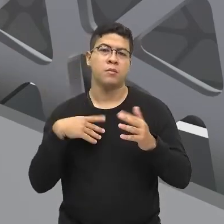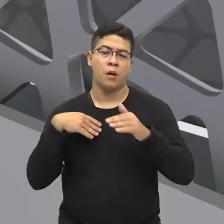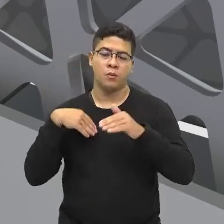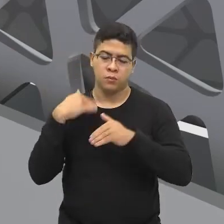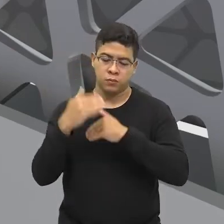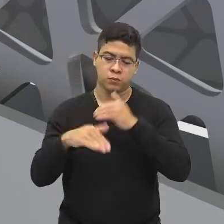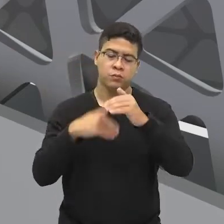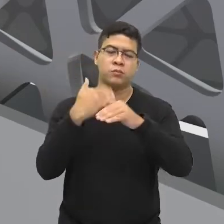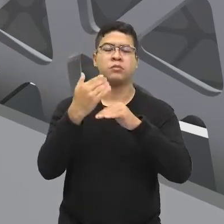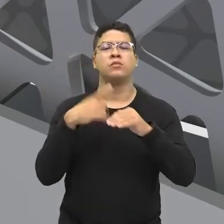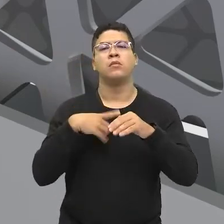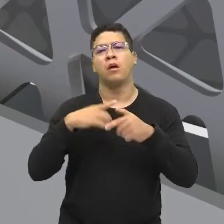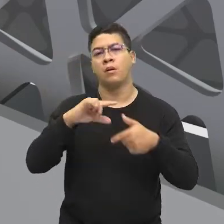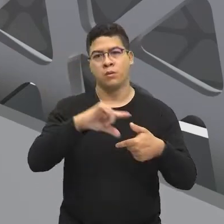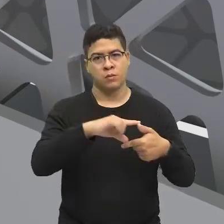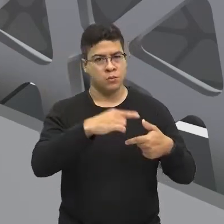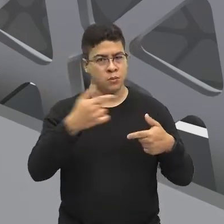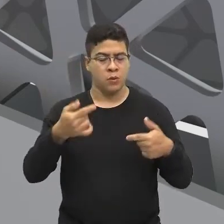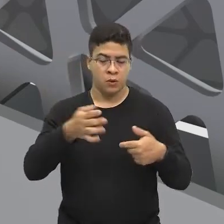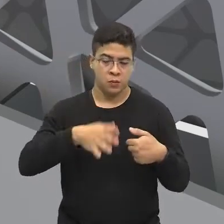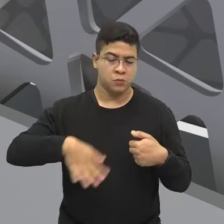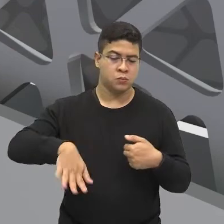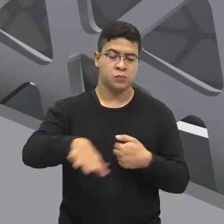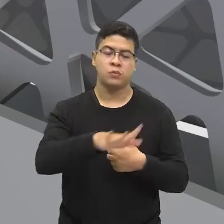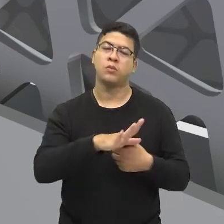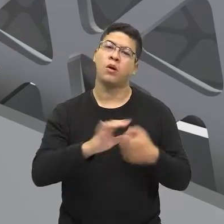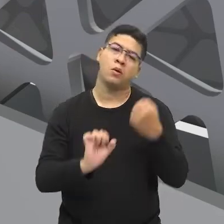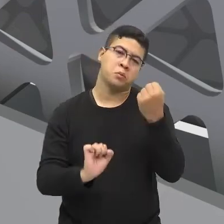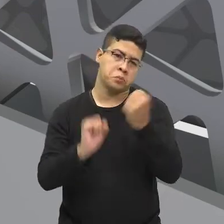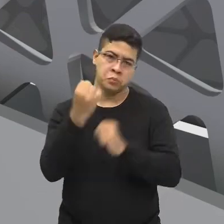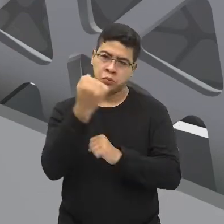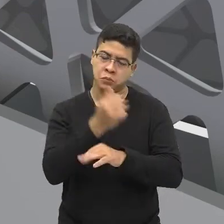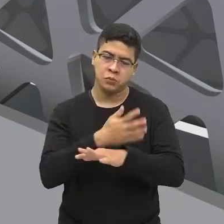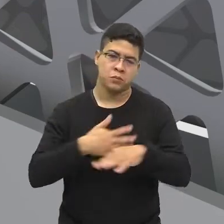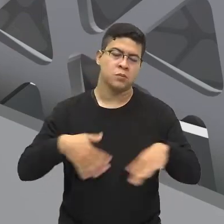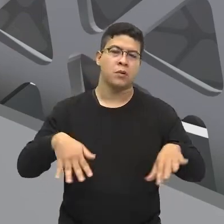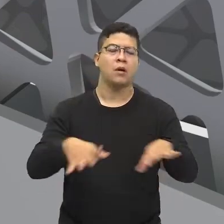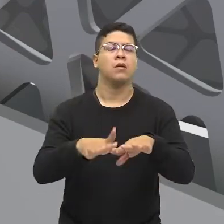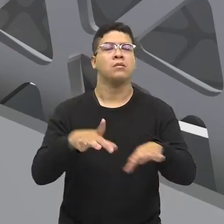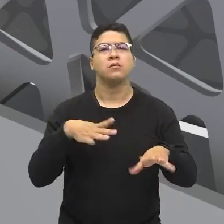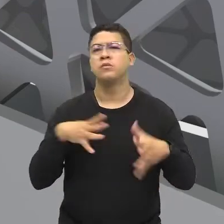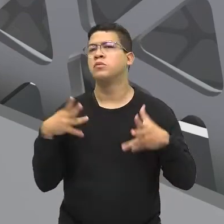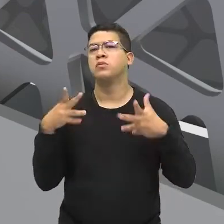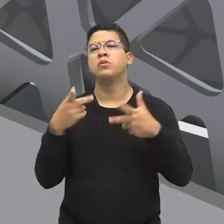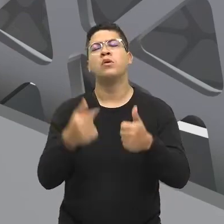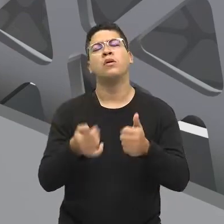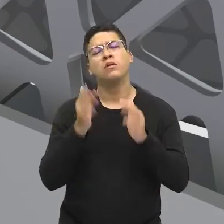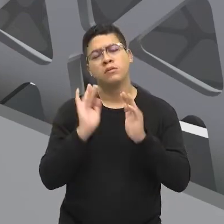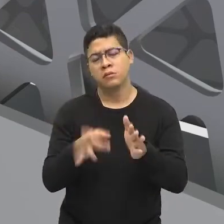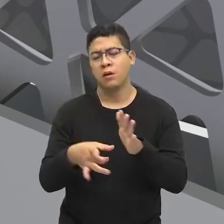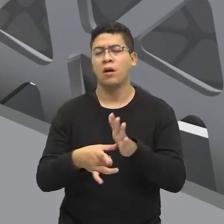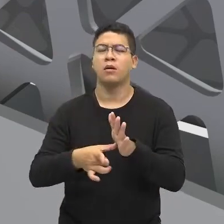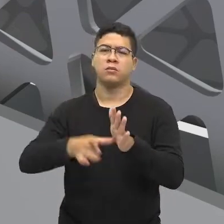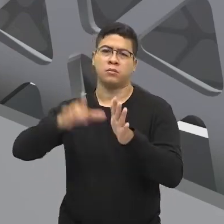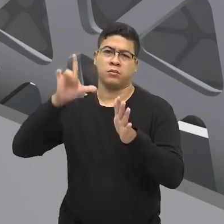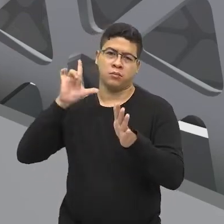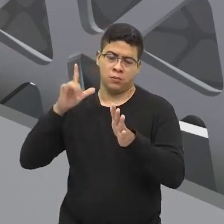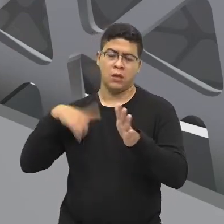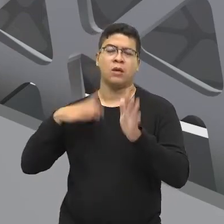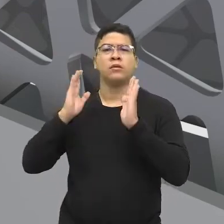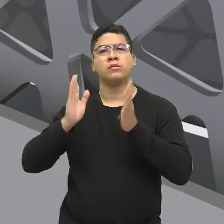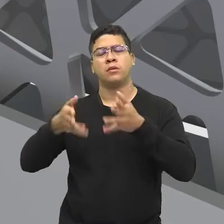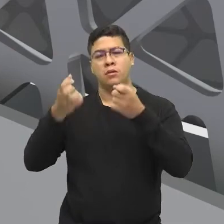cidade, né, ao modernismo da cidade, como eu falei anteriormente nas aulas anteriores. O modernismo,